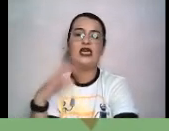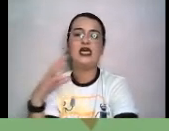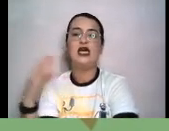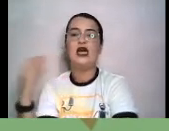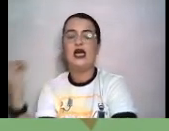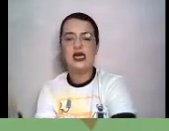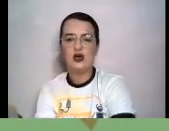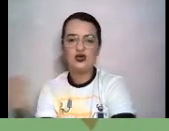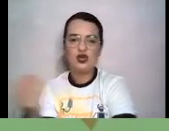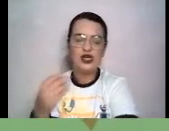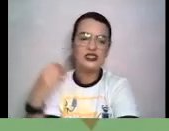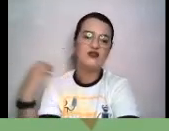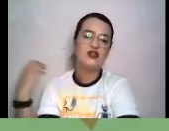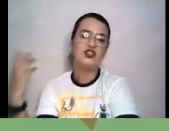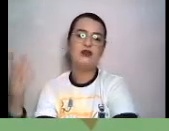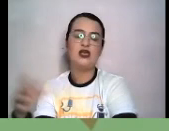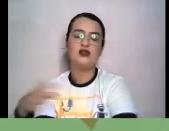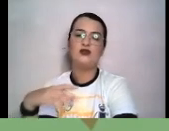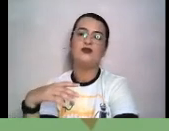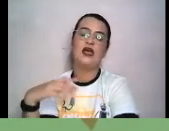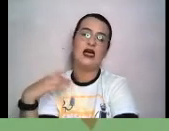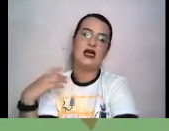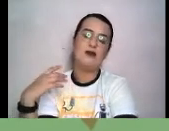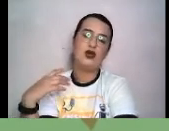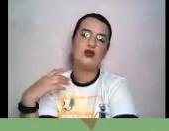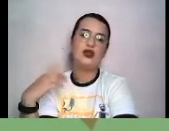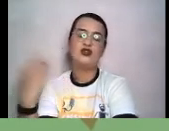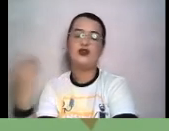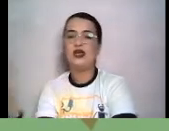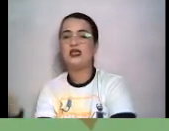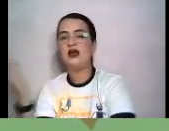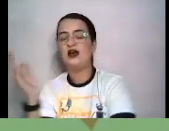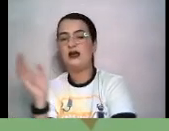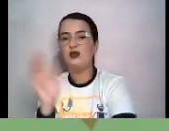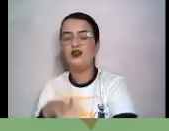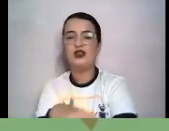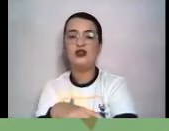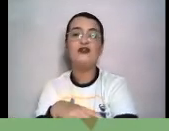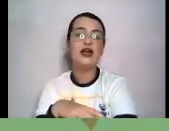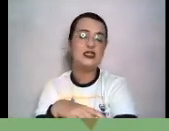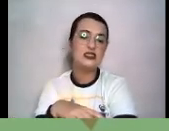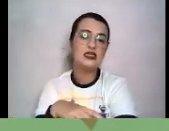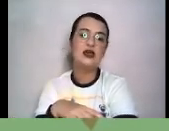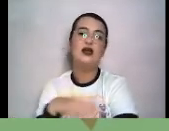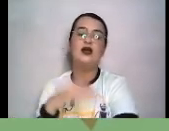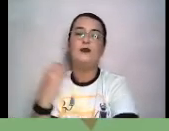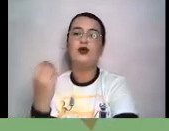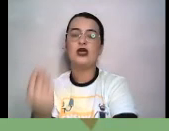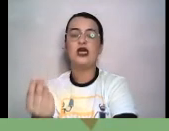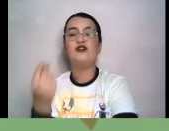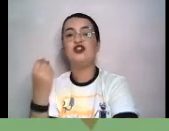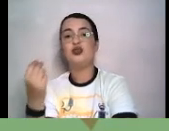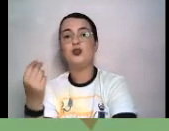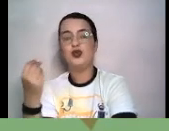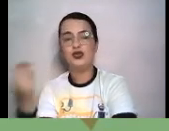certo? E aí, com todo esse investimento, acabou que a União Soviética acabou sendo enfraquecida